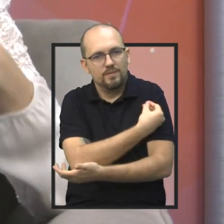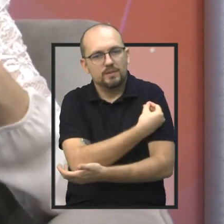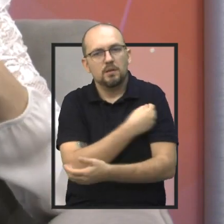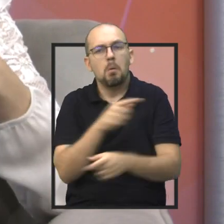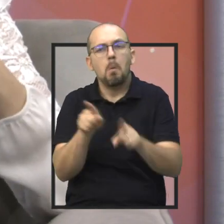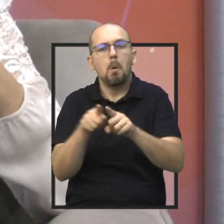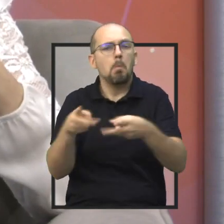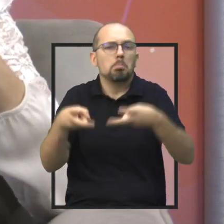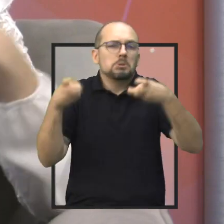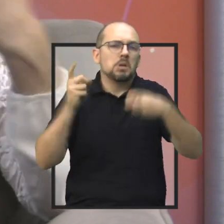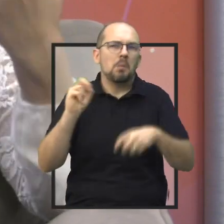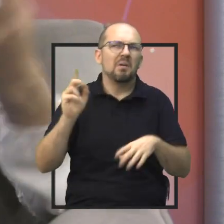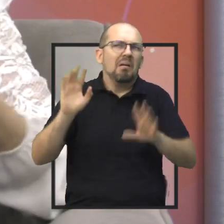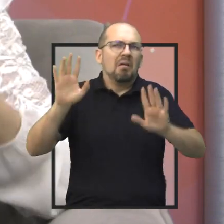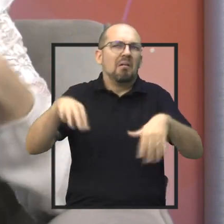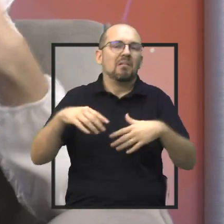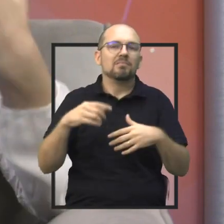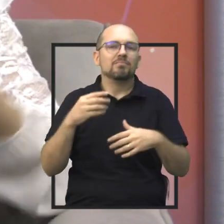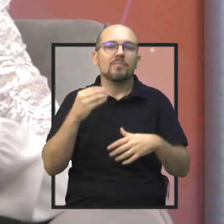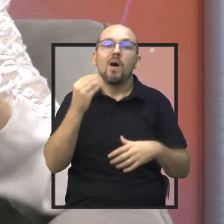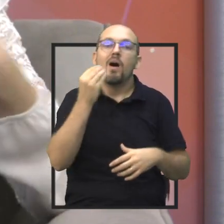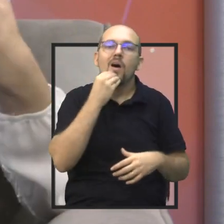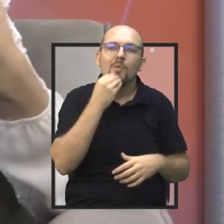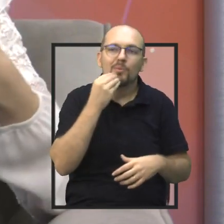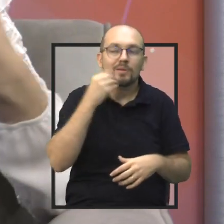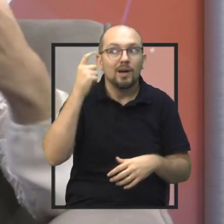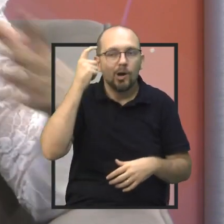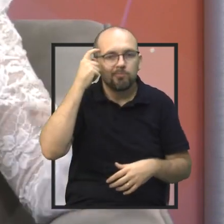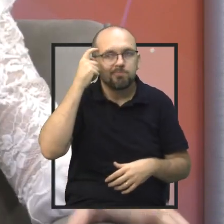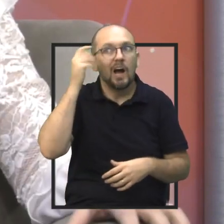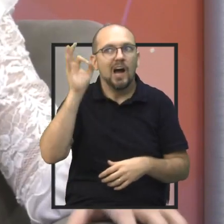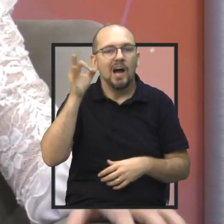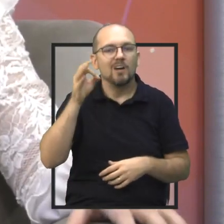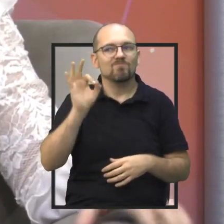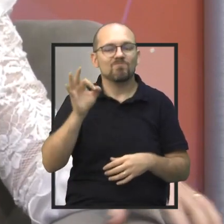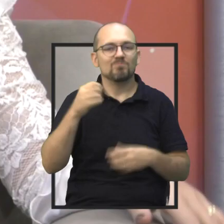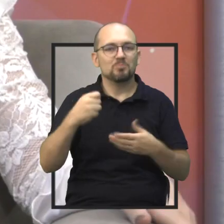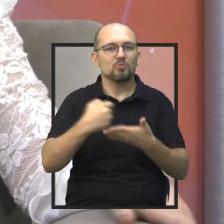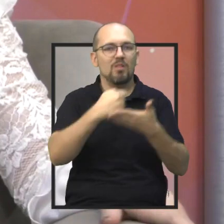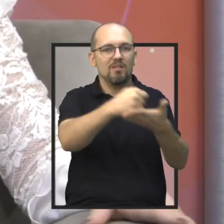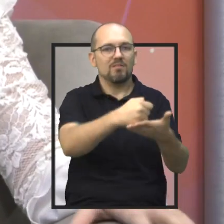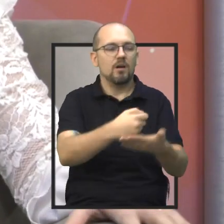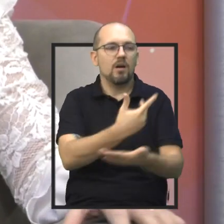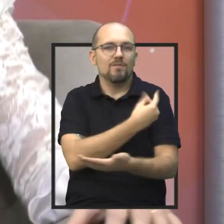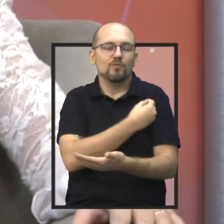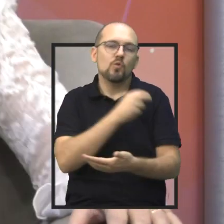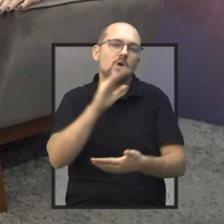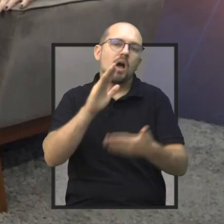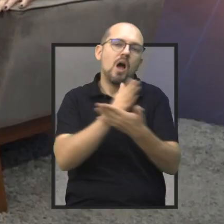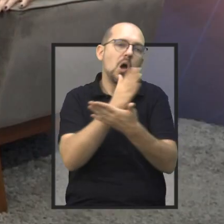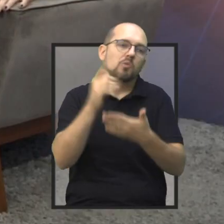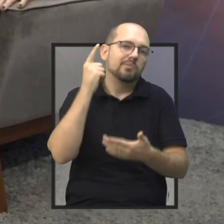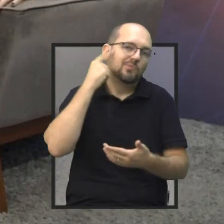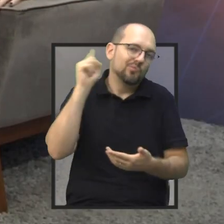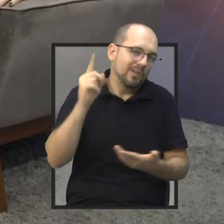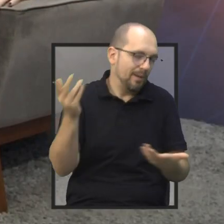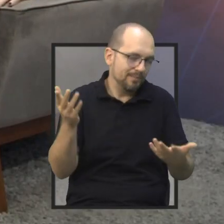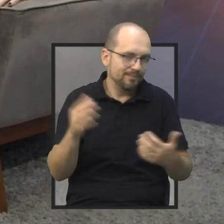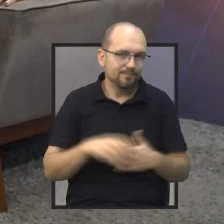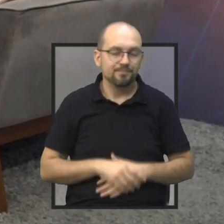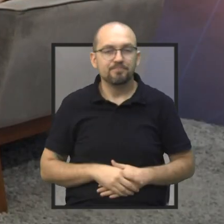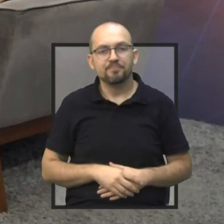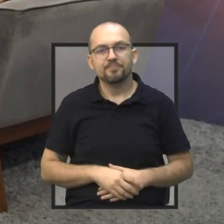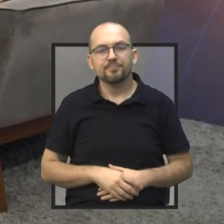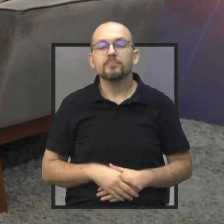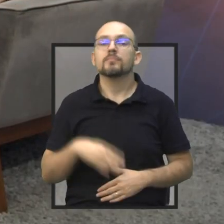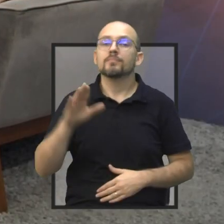percebeu ou não teve oportunidade ou tempo de tomar a ciência de que estava tendo aquele reforço já. Doutora, a gente está chegando ao fim